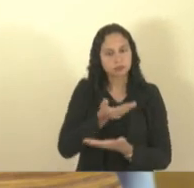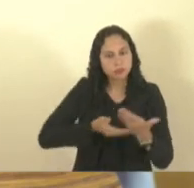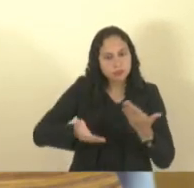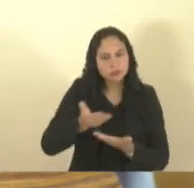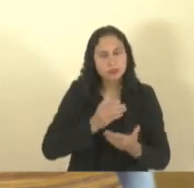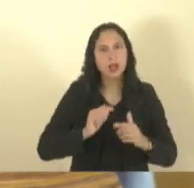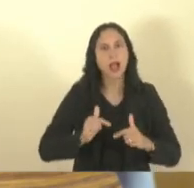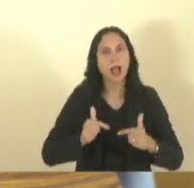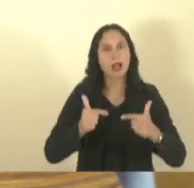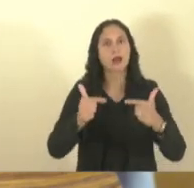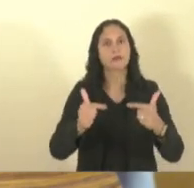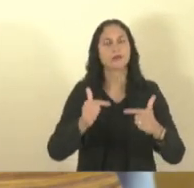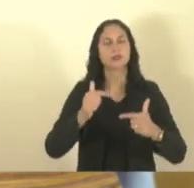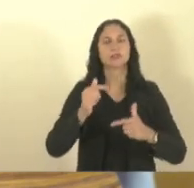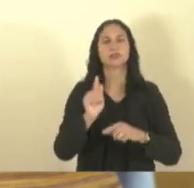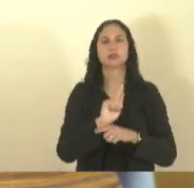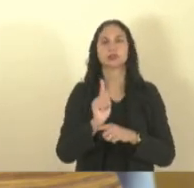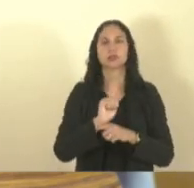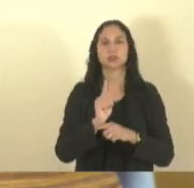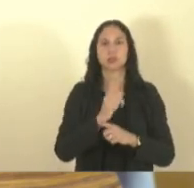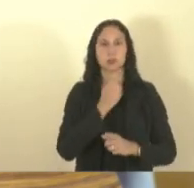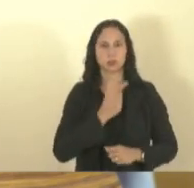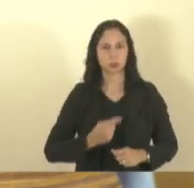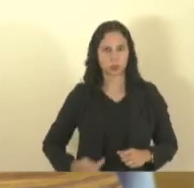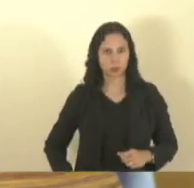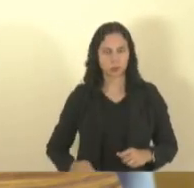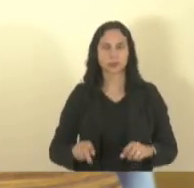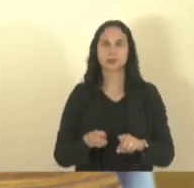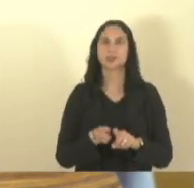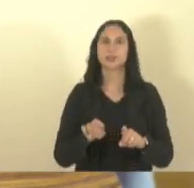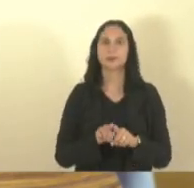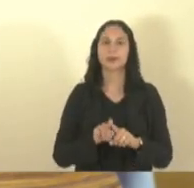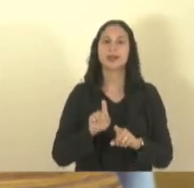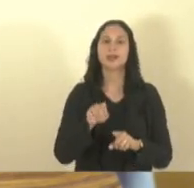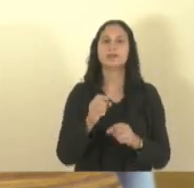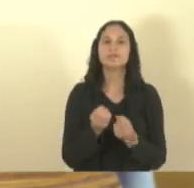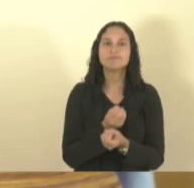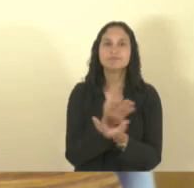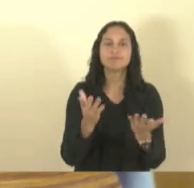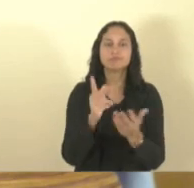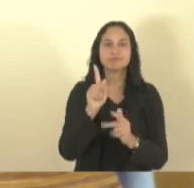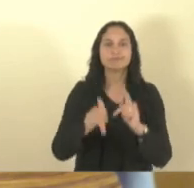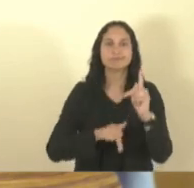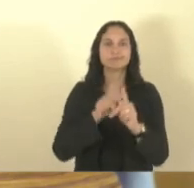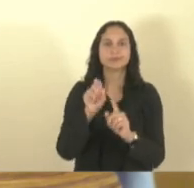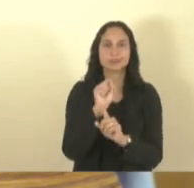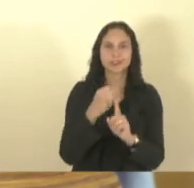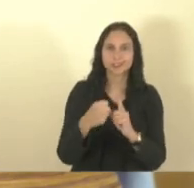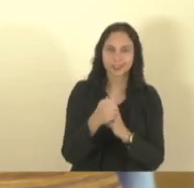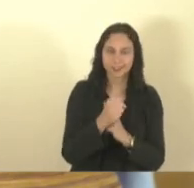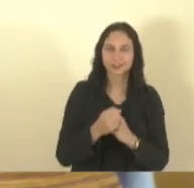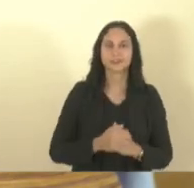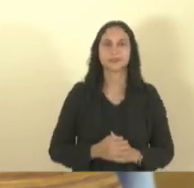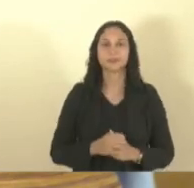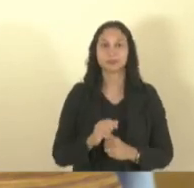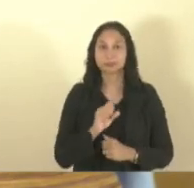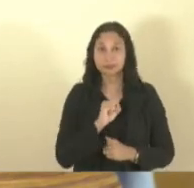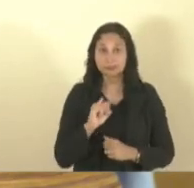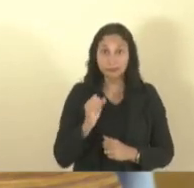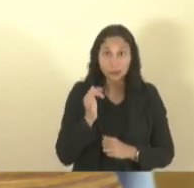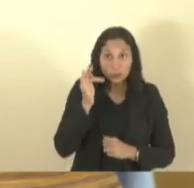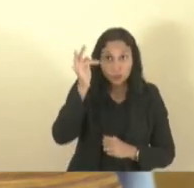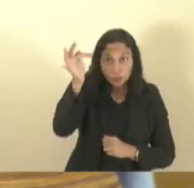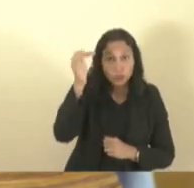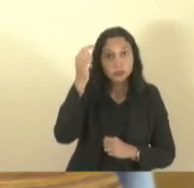políticas públicas em nosso Estado e para o bem-estar da nossa sociedade. À medida em que avançamos para o futuro,